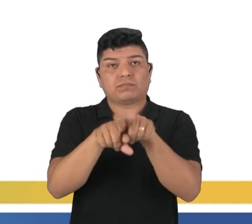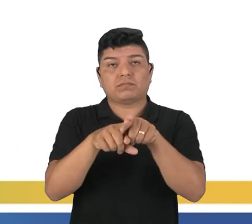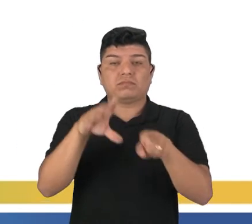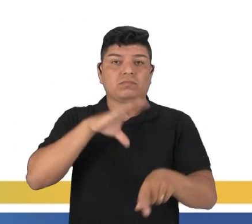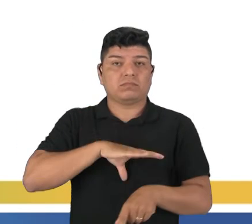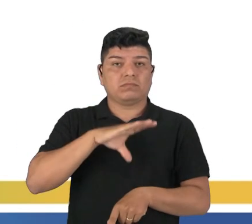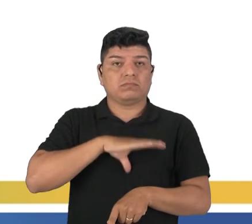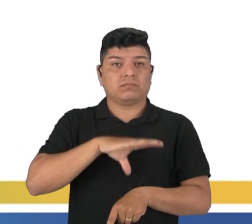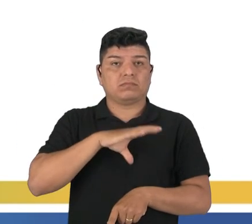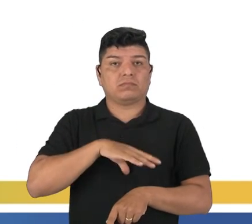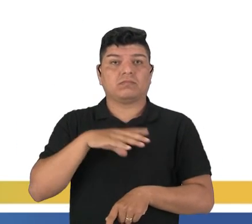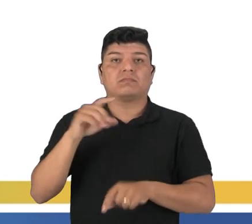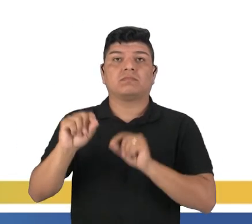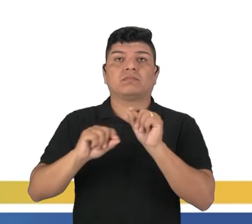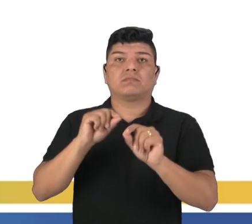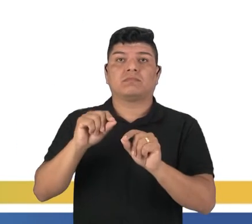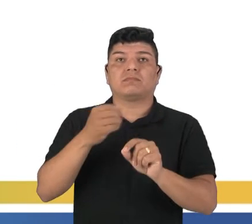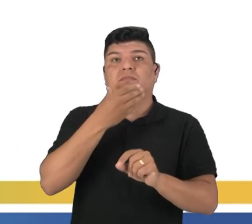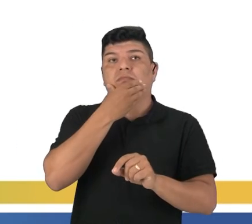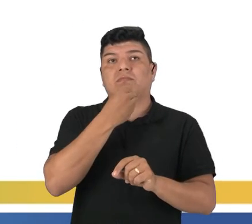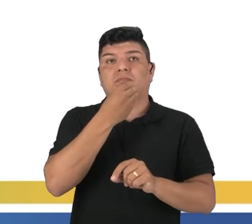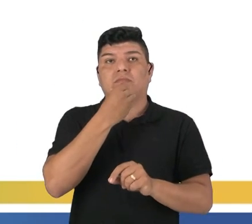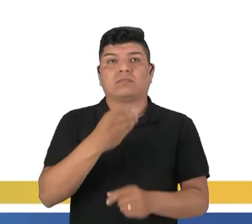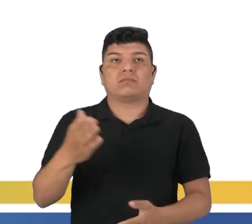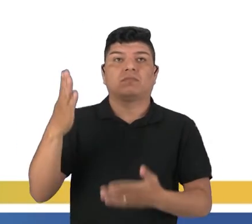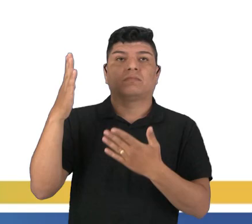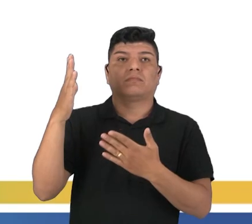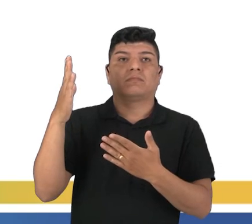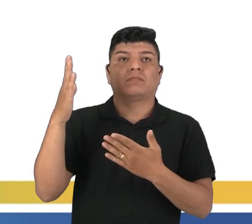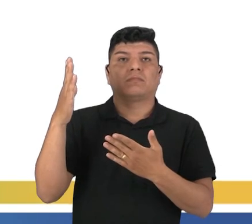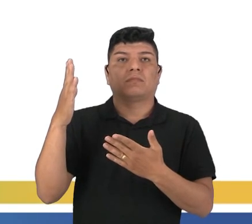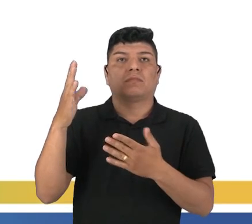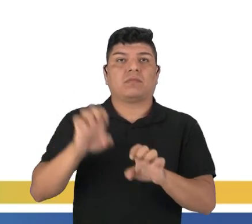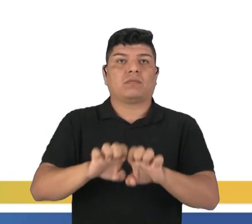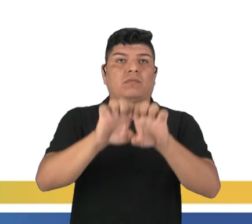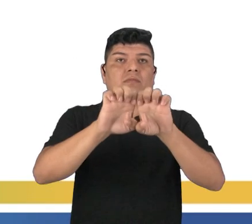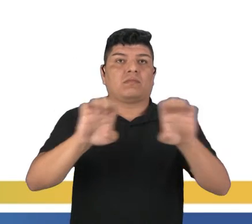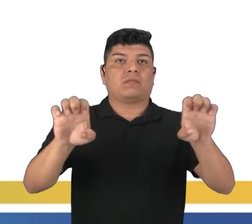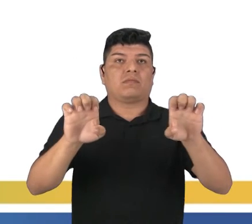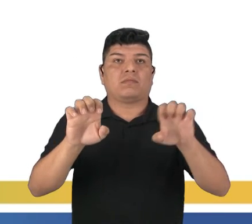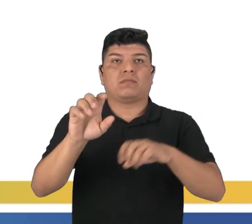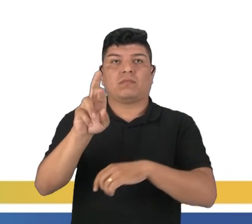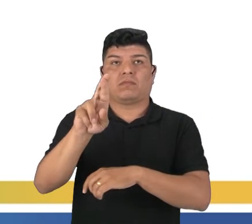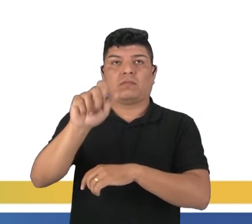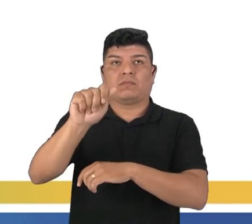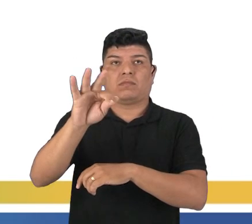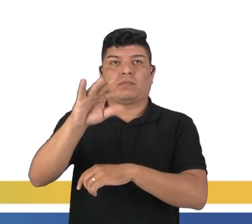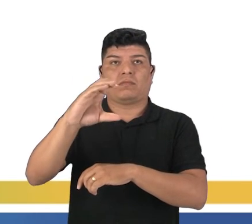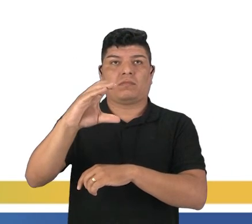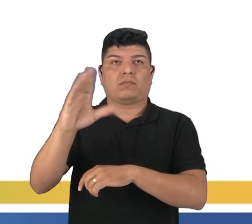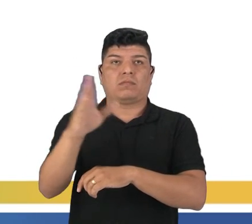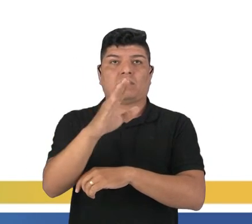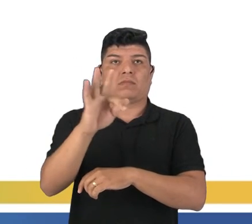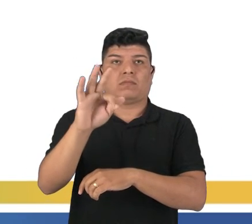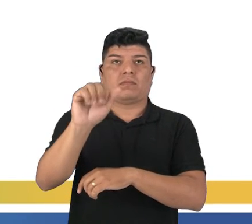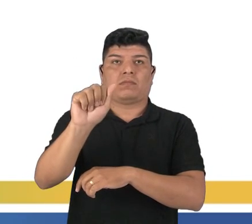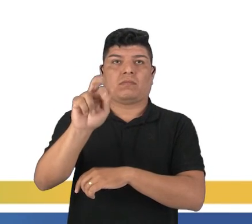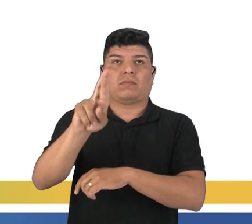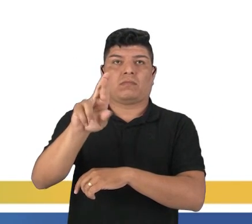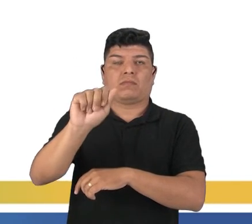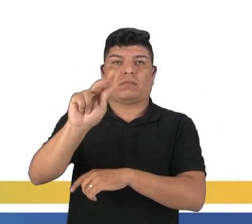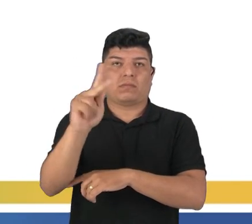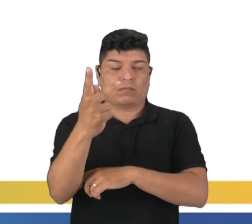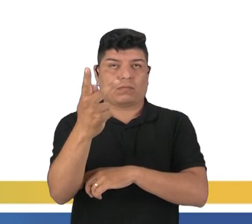português. Criada pelo designer Rafik Farah, a estrutura é pontuada por uma mantra de